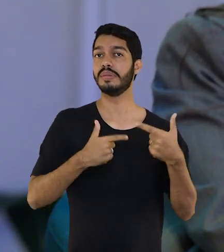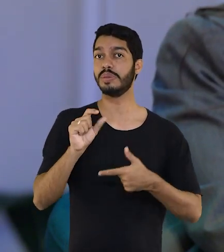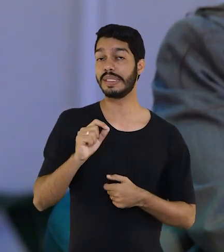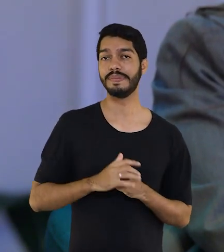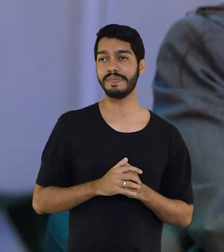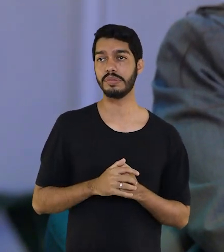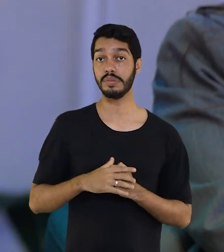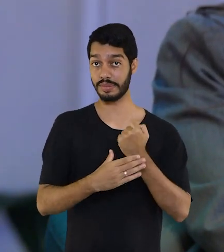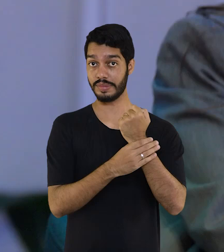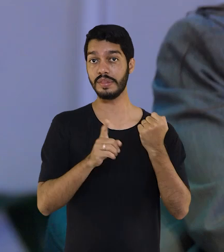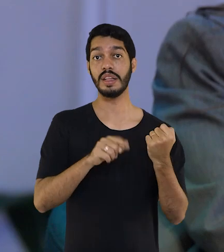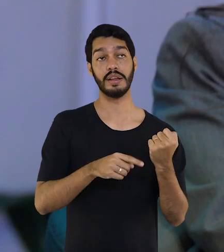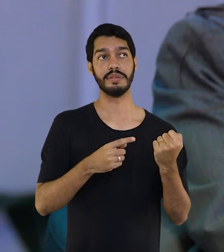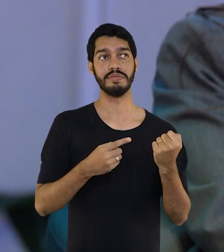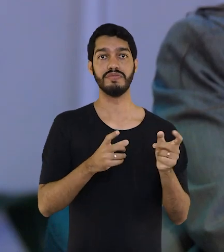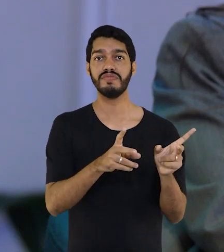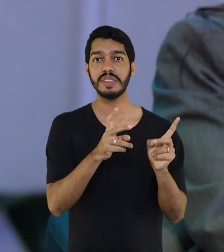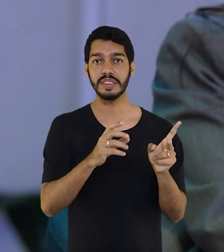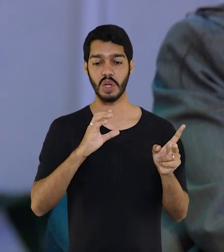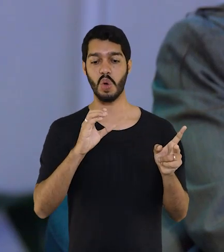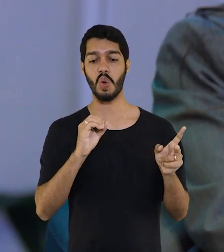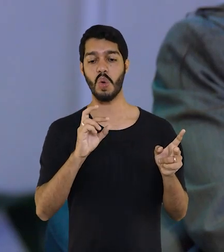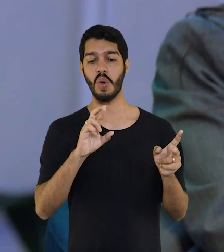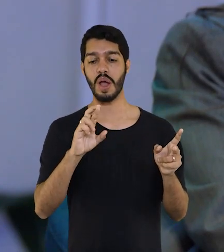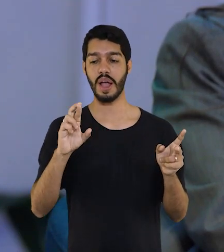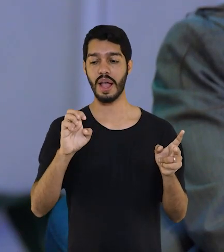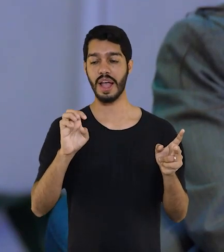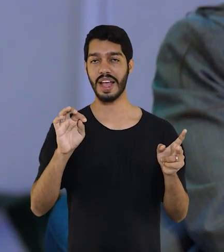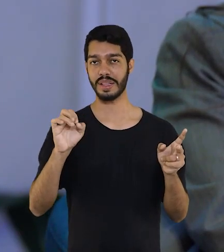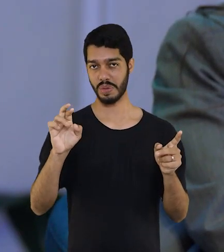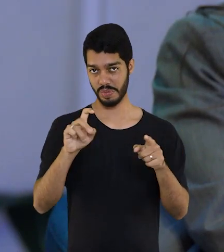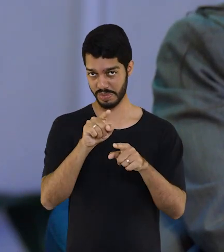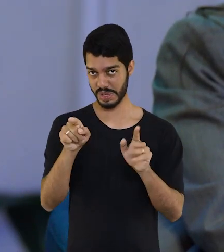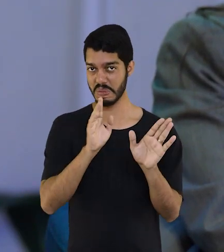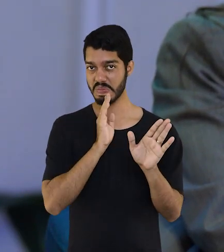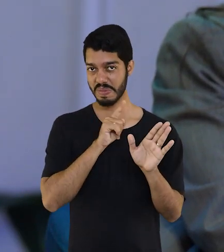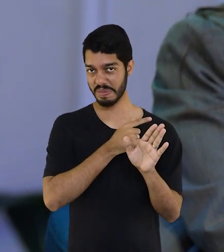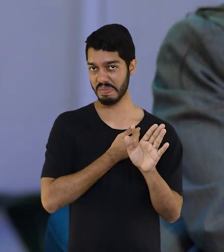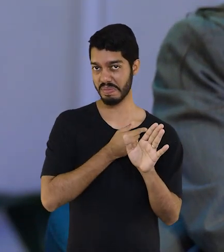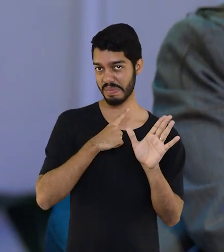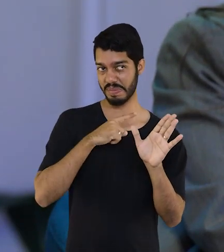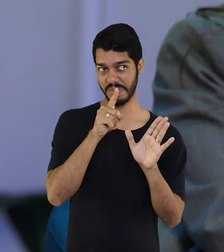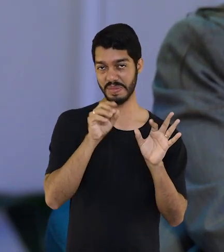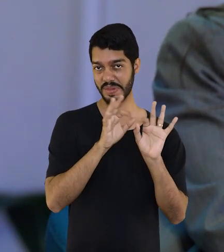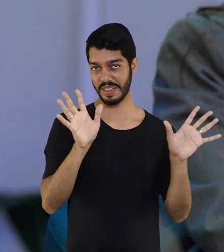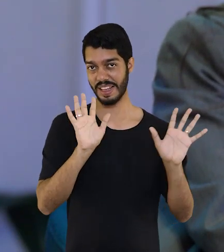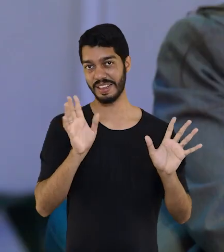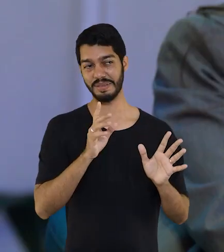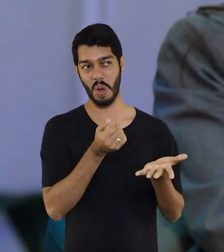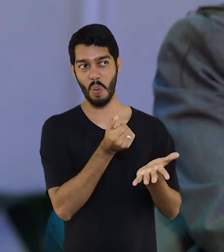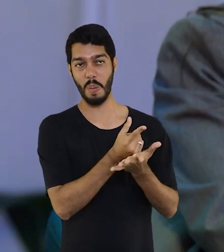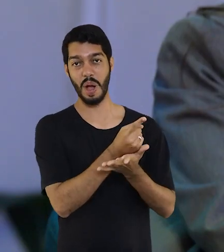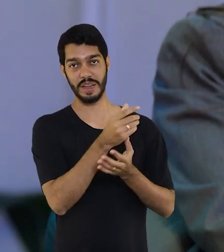faz? Seguradoras, elas vendem produtos através de uma pessoa chamada corretor de seguros. Todo mundo conhece, talvez alguém conheça um